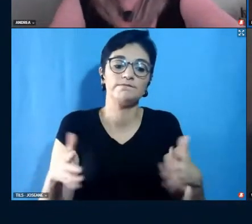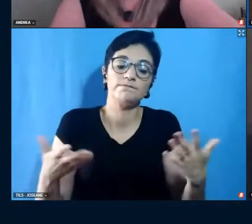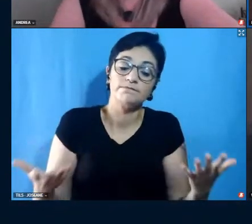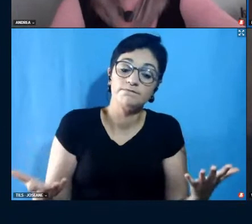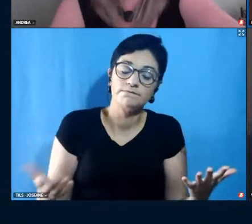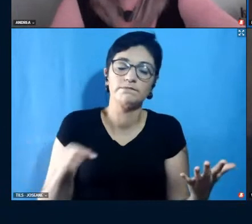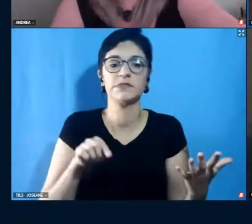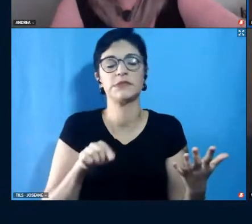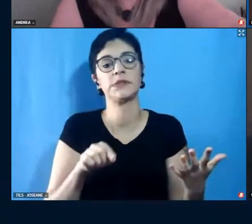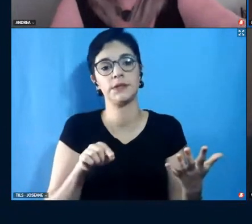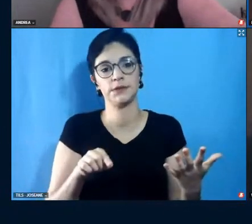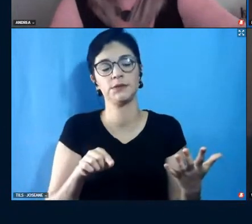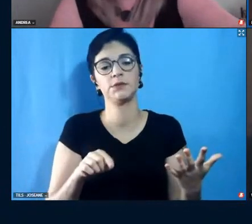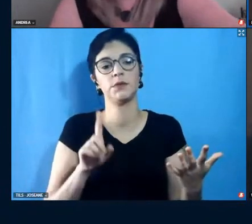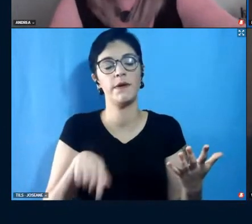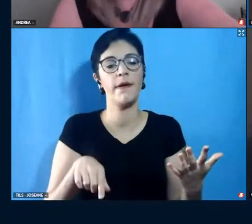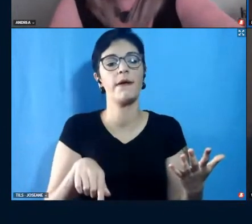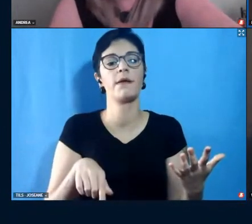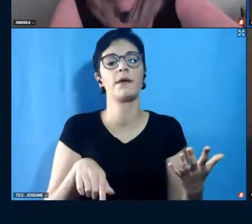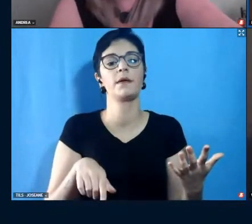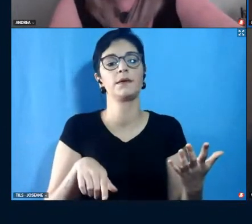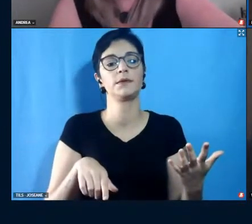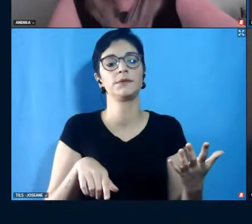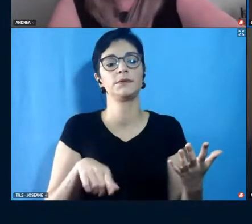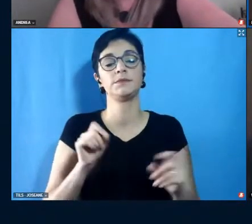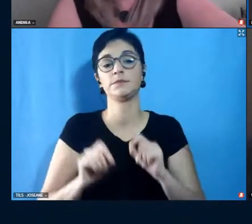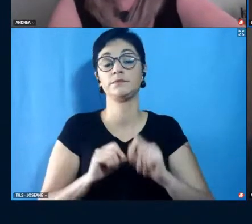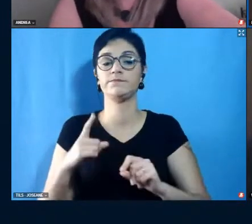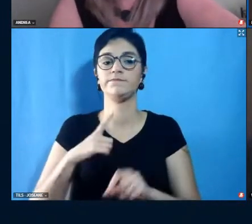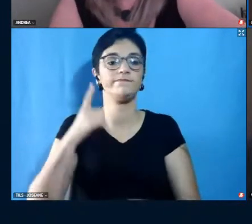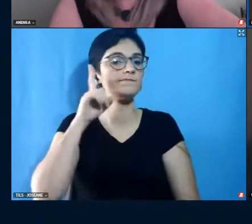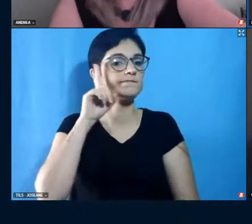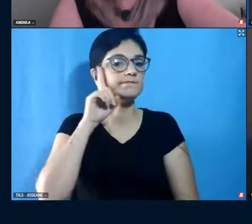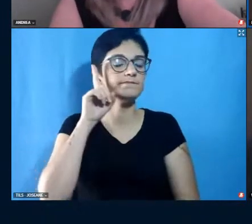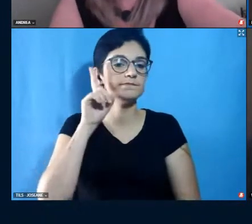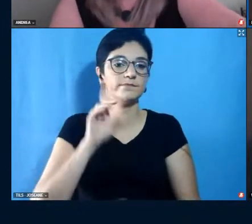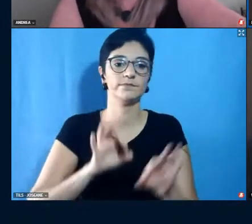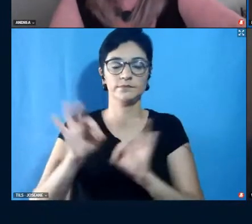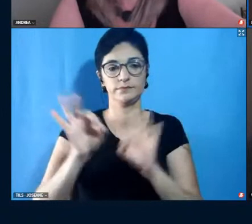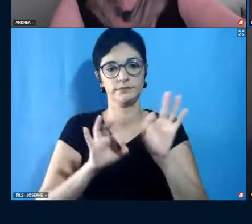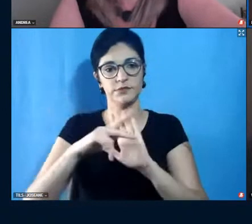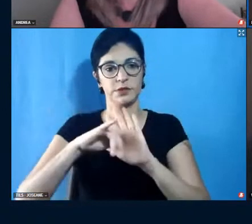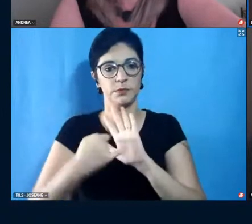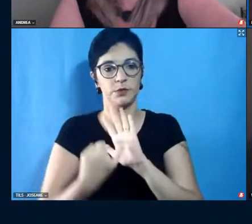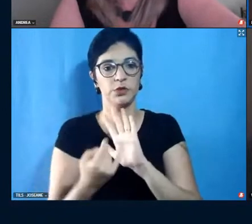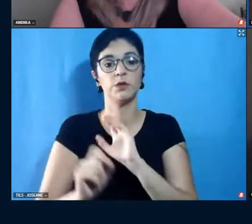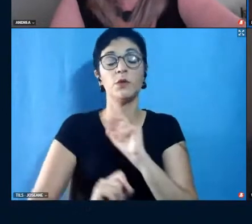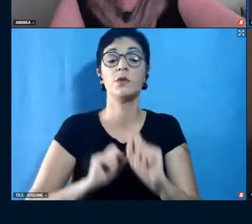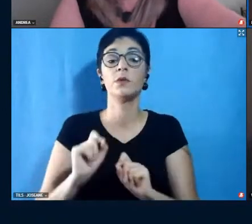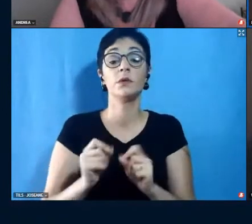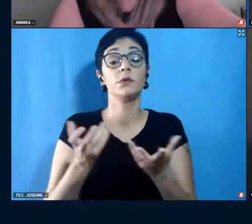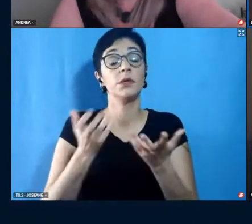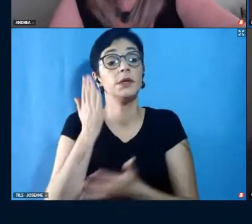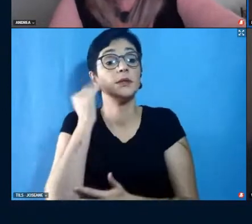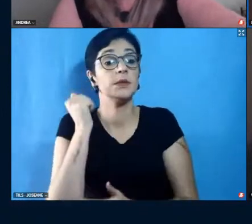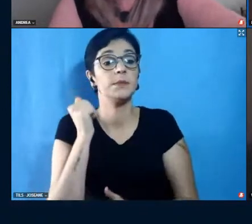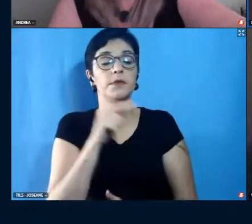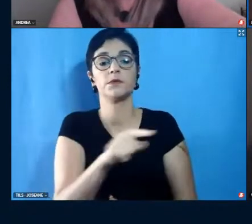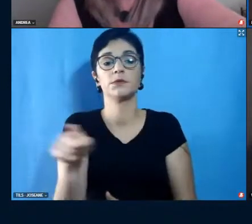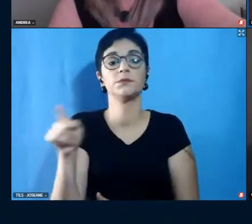é a matéria de maior impacto na nosso dia a dia dos projetos. Então, eu gostaria de saber só uma opinião breve